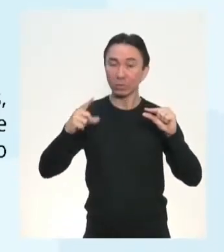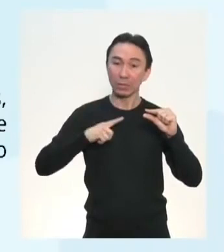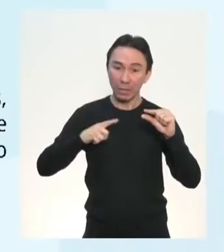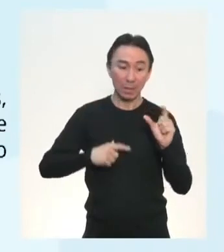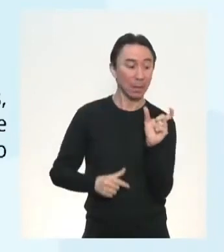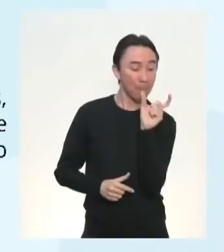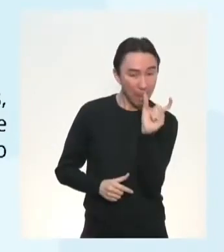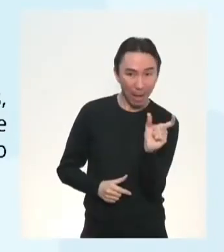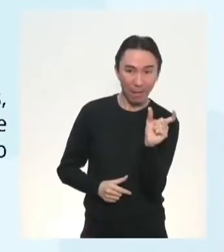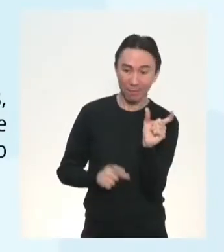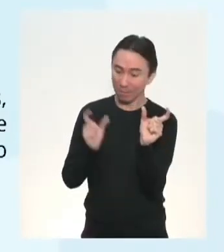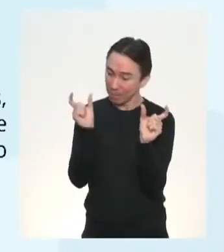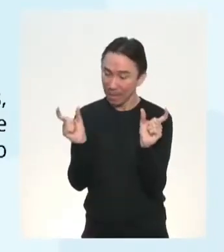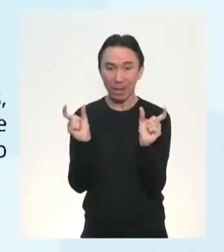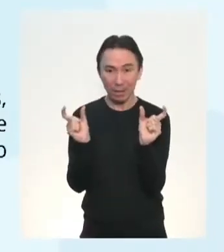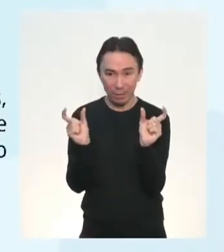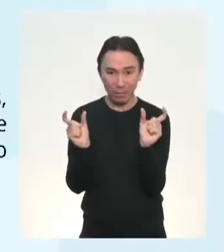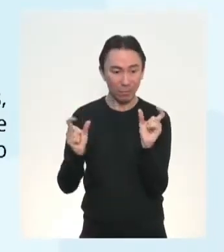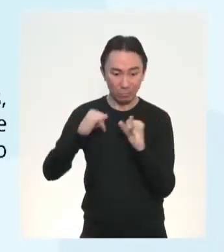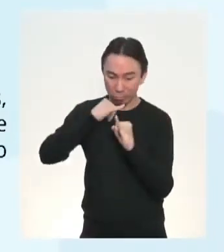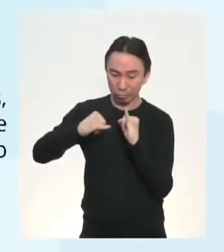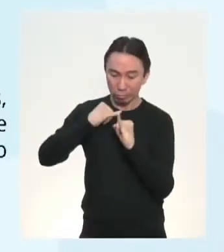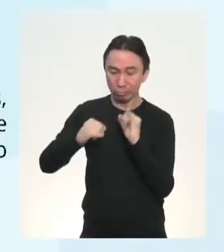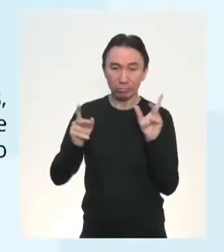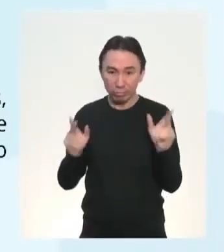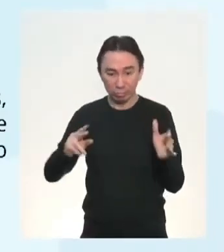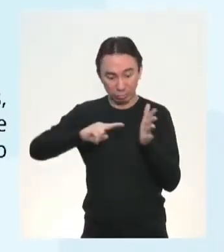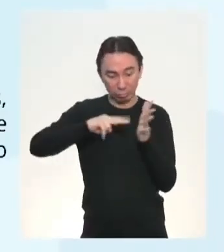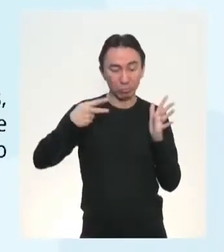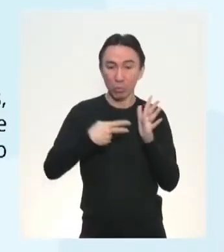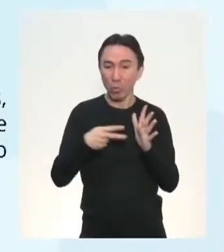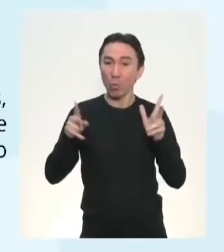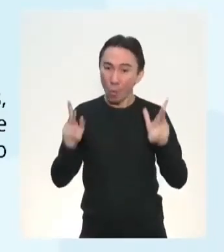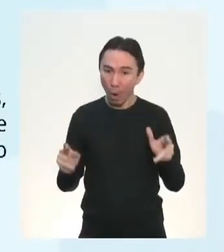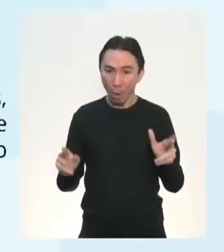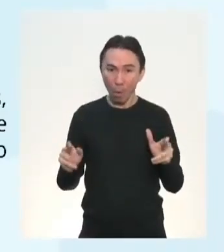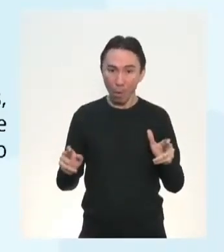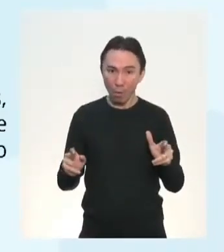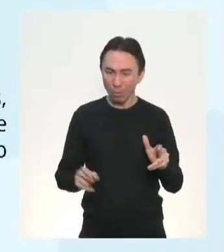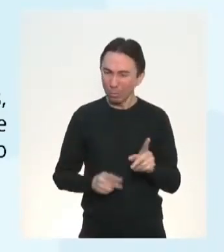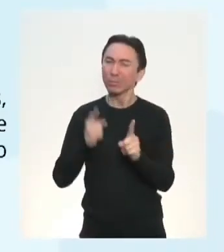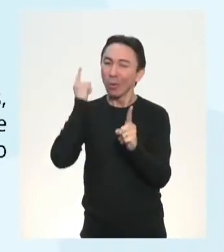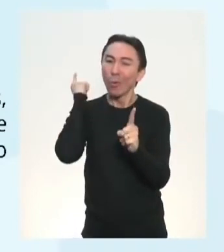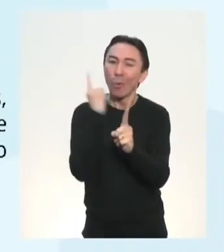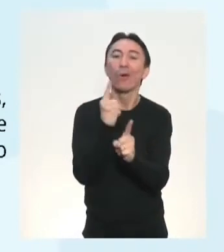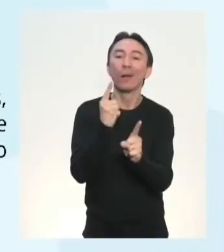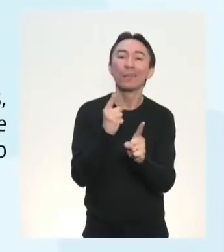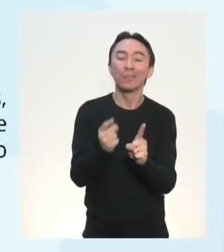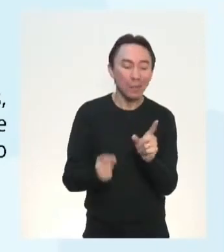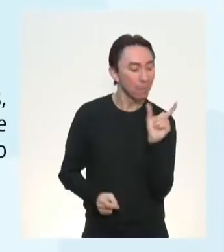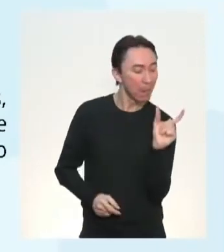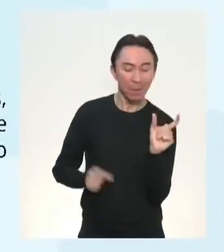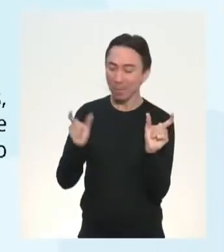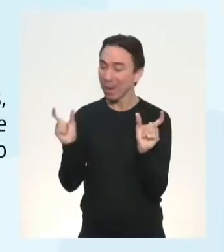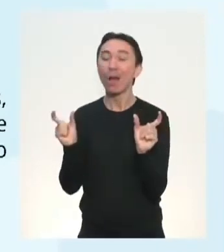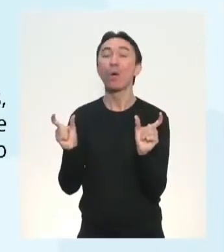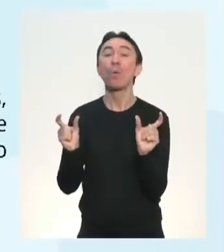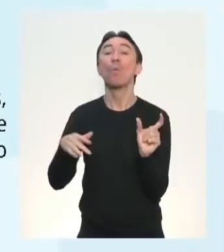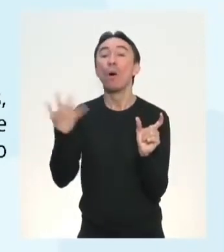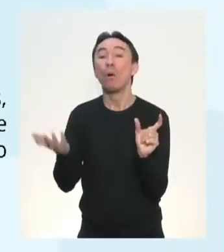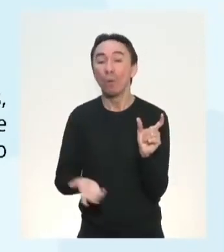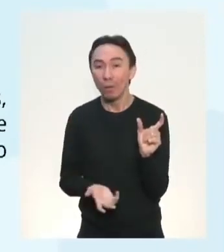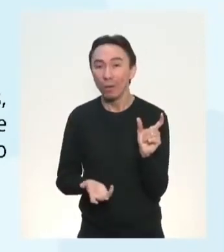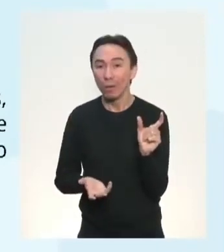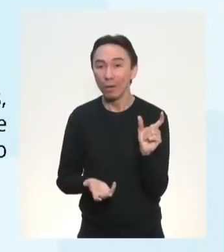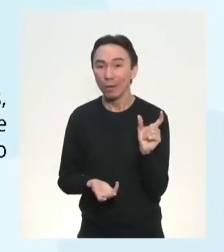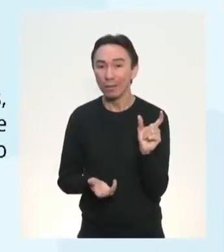palavras com o mesmo significado. Identifique quais palavras são essas e sublinhas. Aí, no